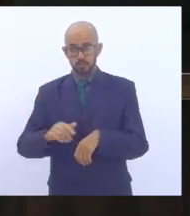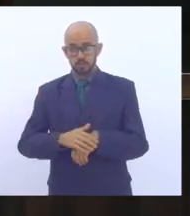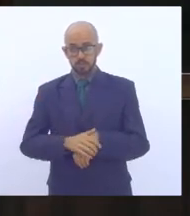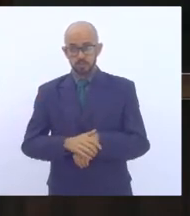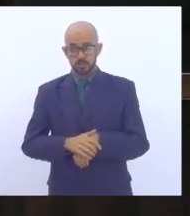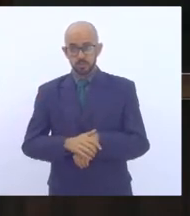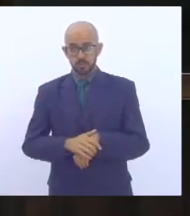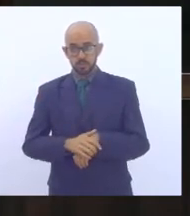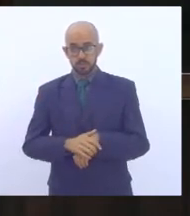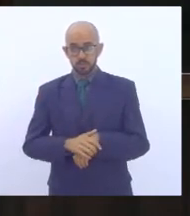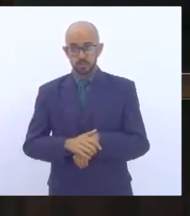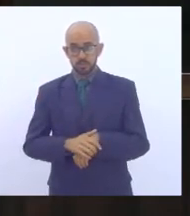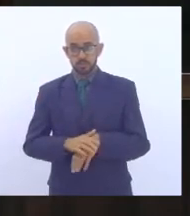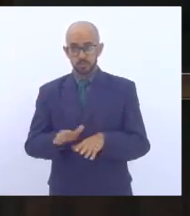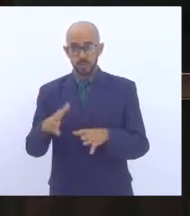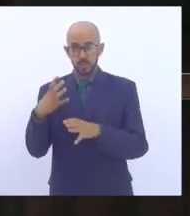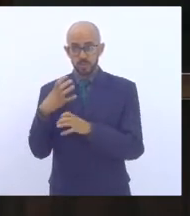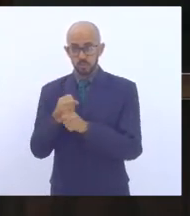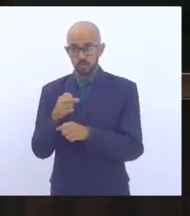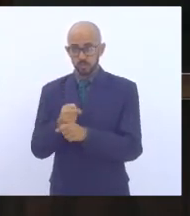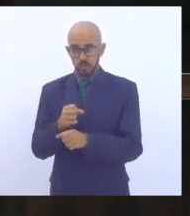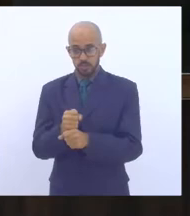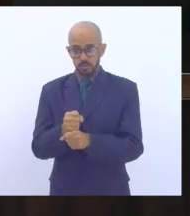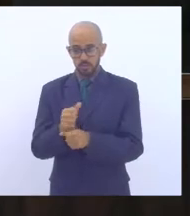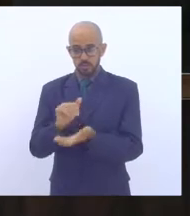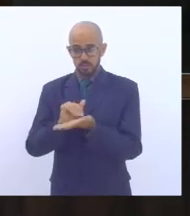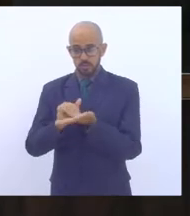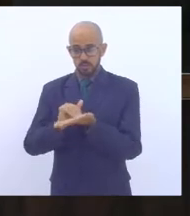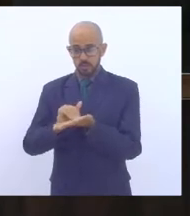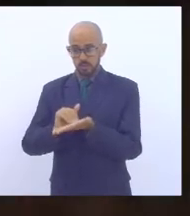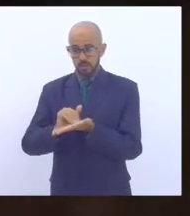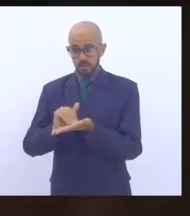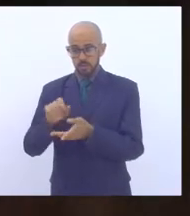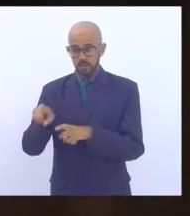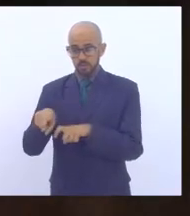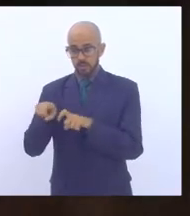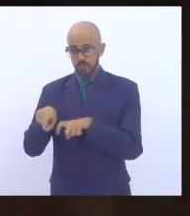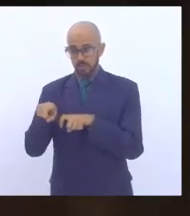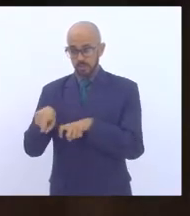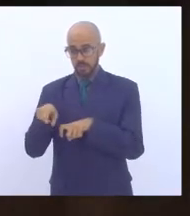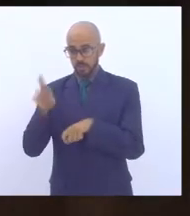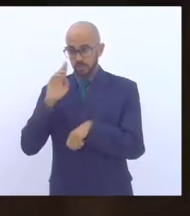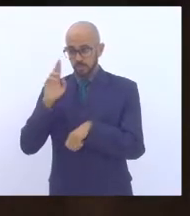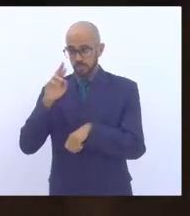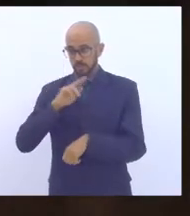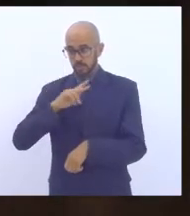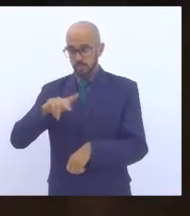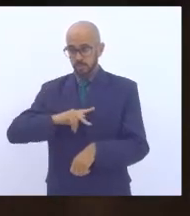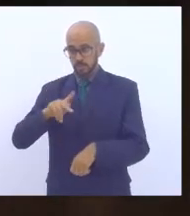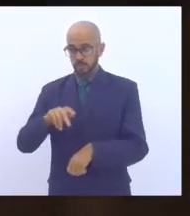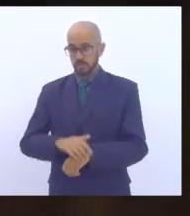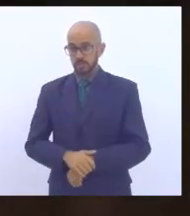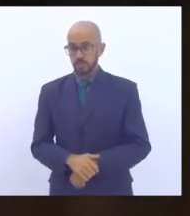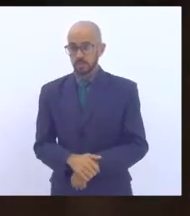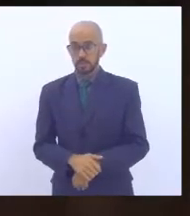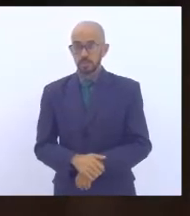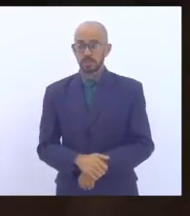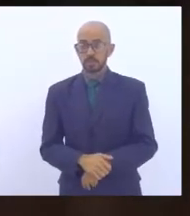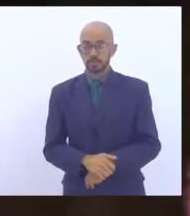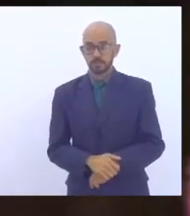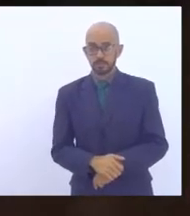Presidente criativa da Fazenda somente fico a estimativa da Fazenda surpreendentes para um ano